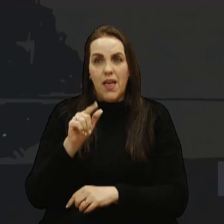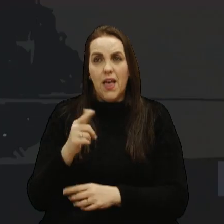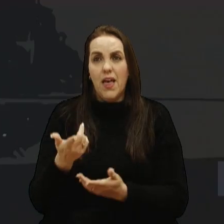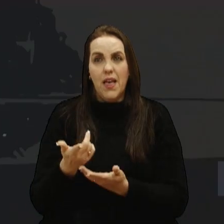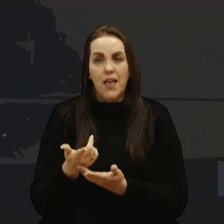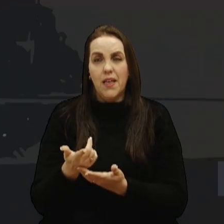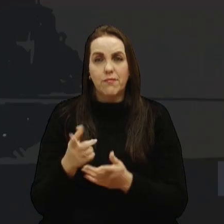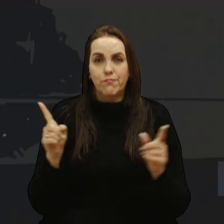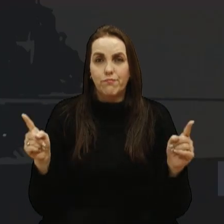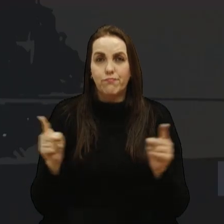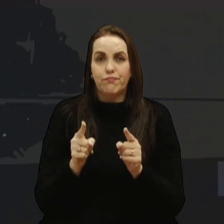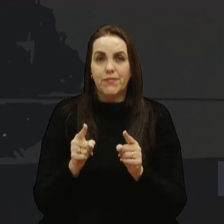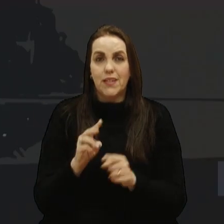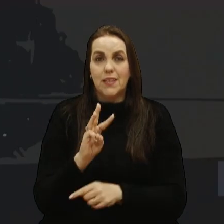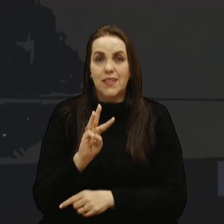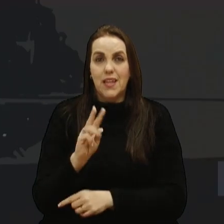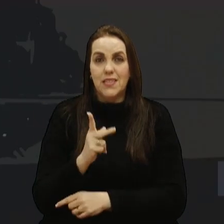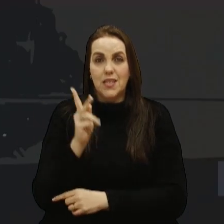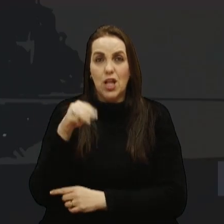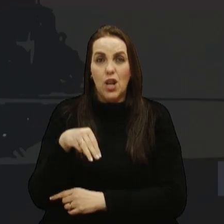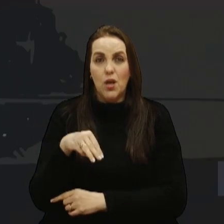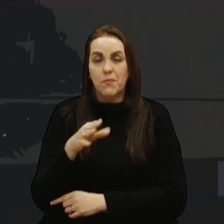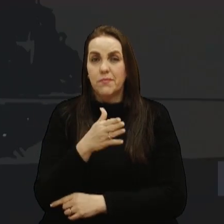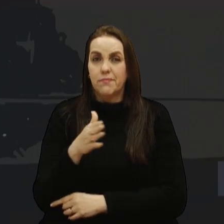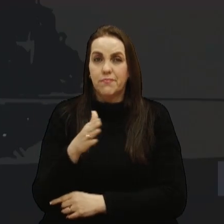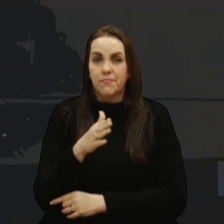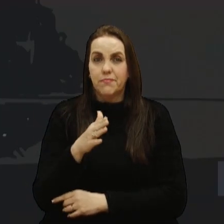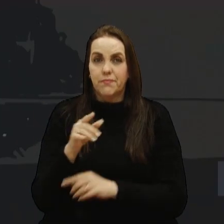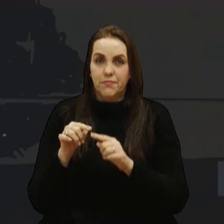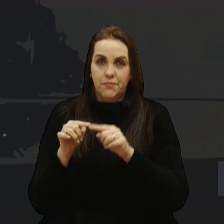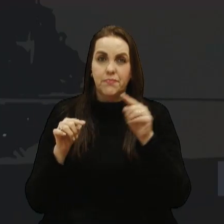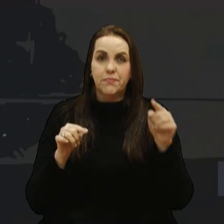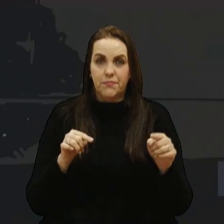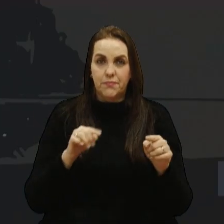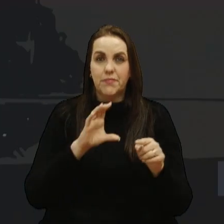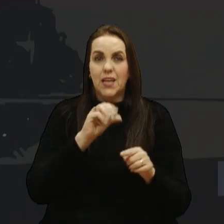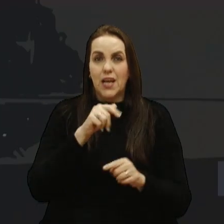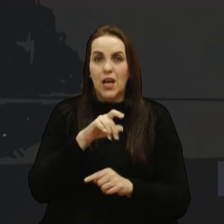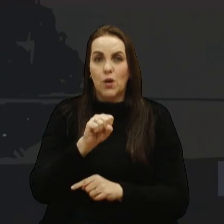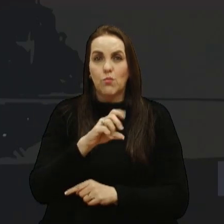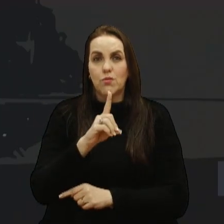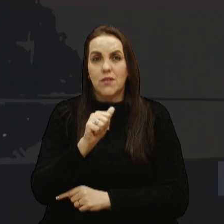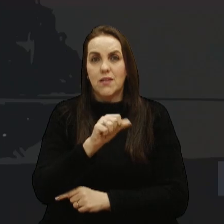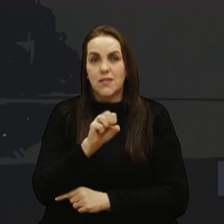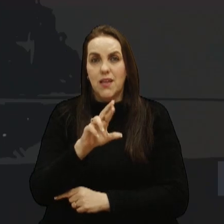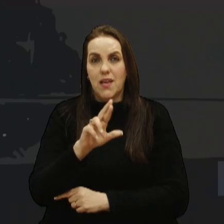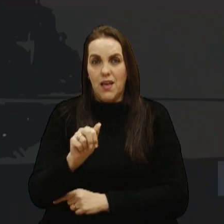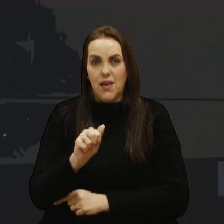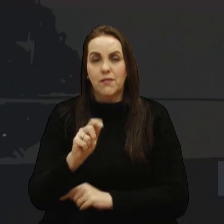que encurta 3 quilômetros mais ou menos para quem vai ao Desorge, ao Campos da Serra. Próximo.